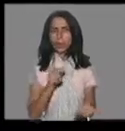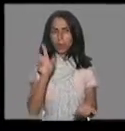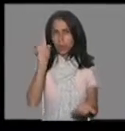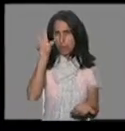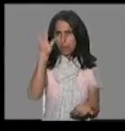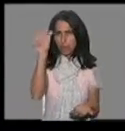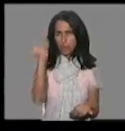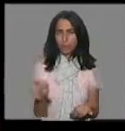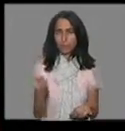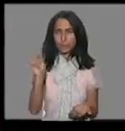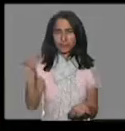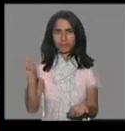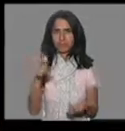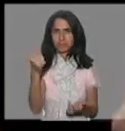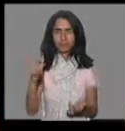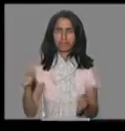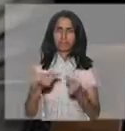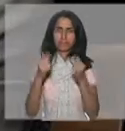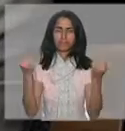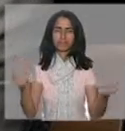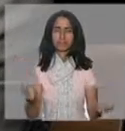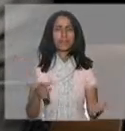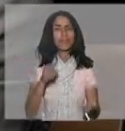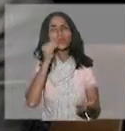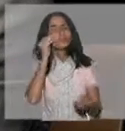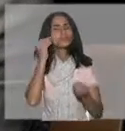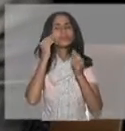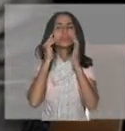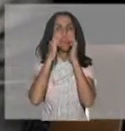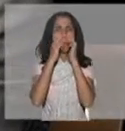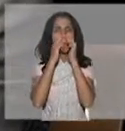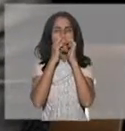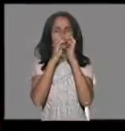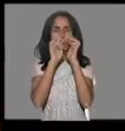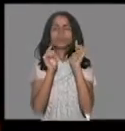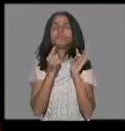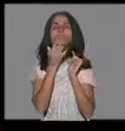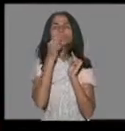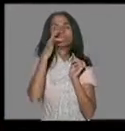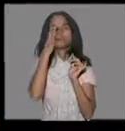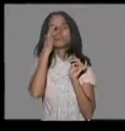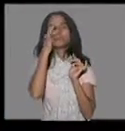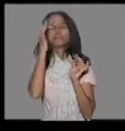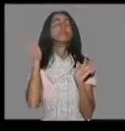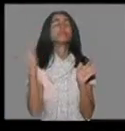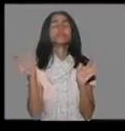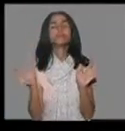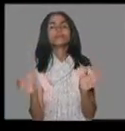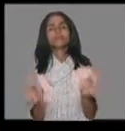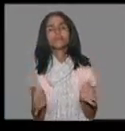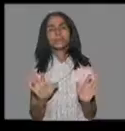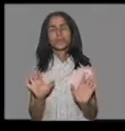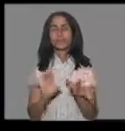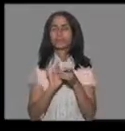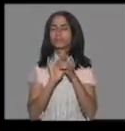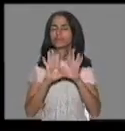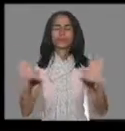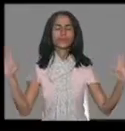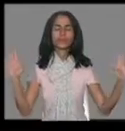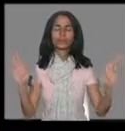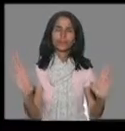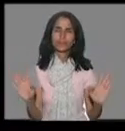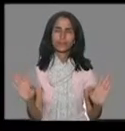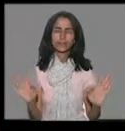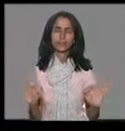você não é então é fazer aquela maquiagem para falar o nariz é também se outra coisa é se libertar disso